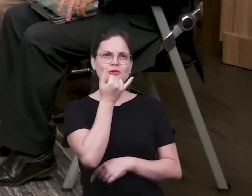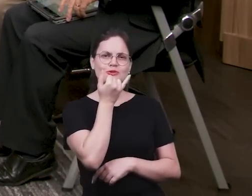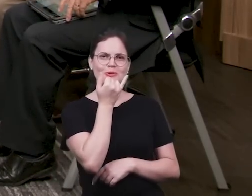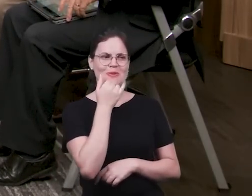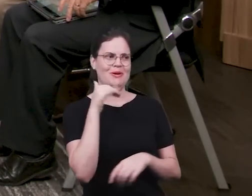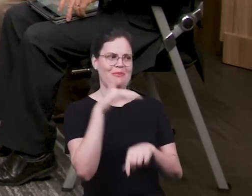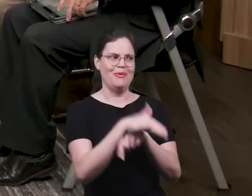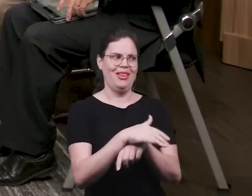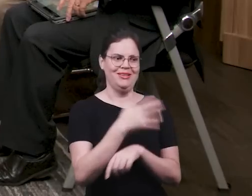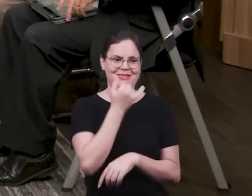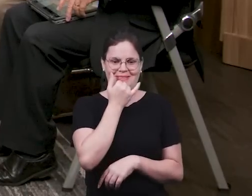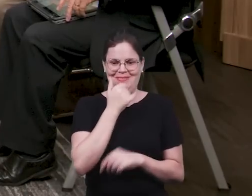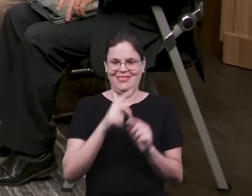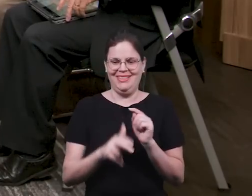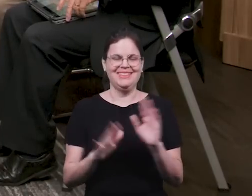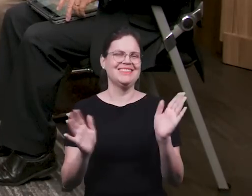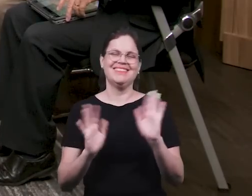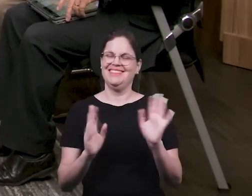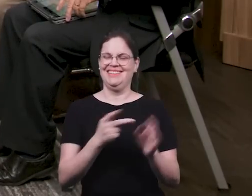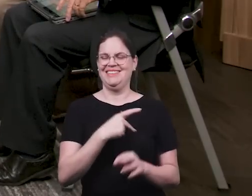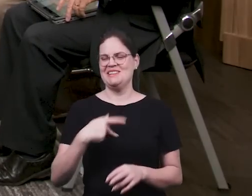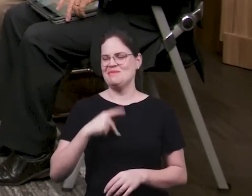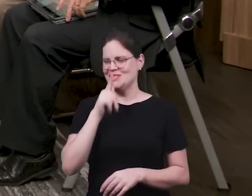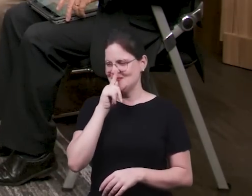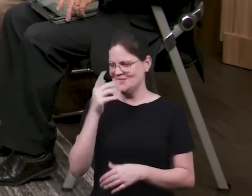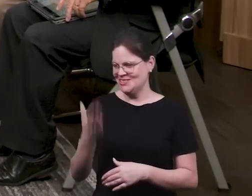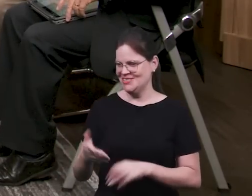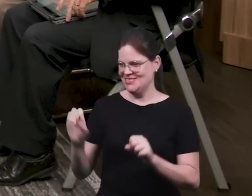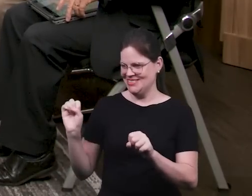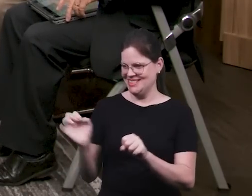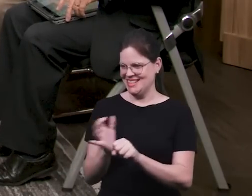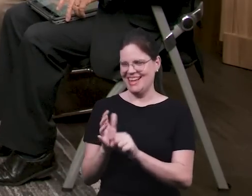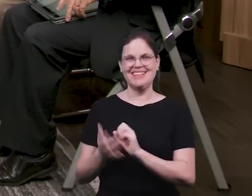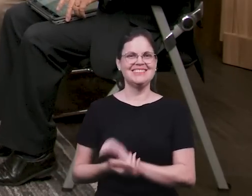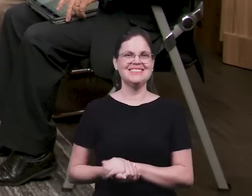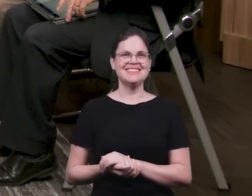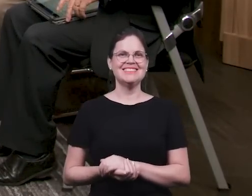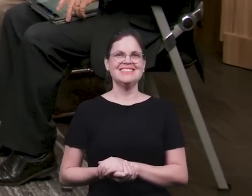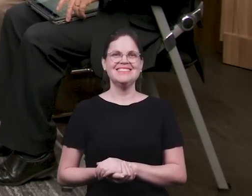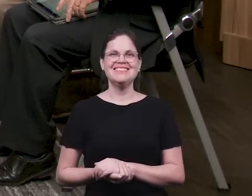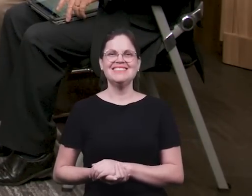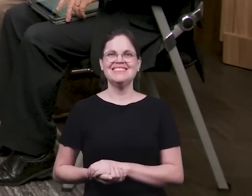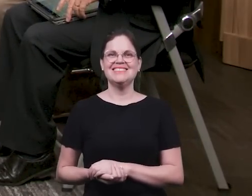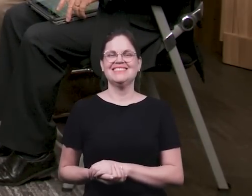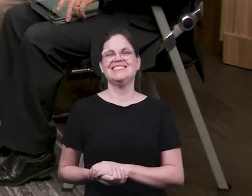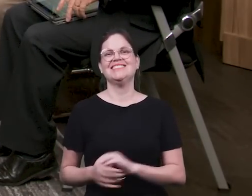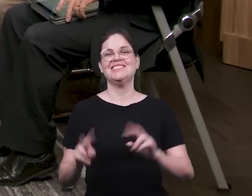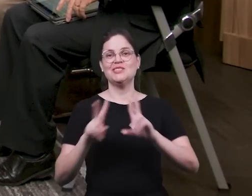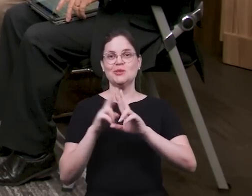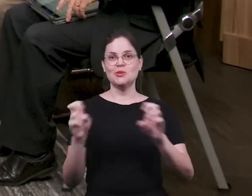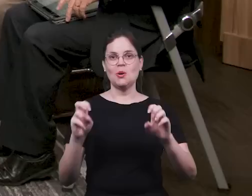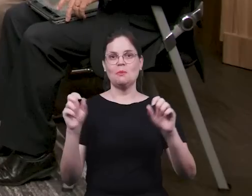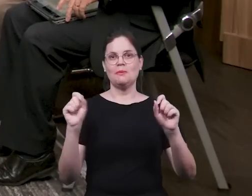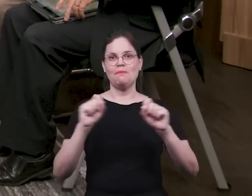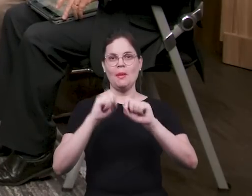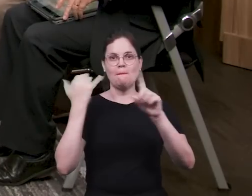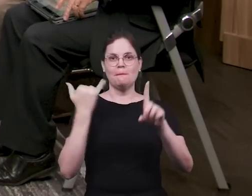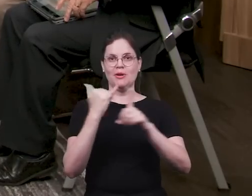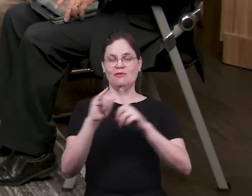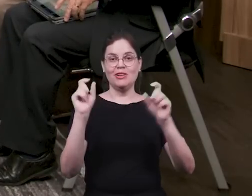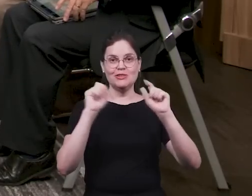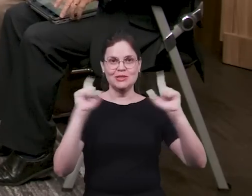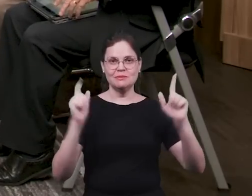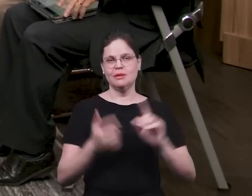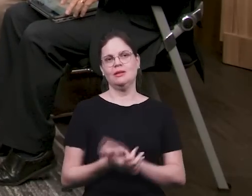não. Vai lá, pastor Gilson, então Sardes Tanta coisa, trouxe, do ponto de vista profético, um despertamento. Fala um pouquinho sobre